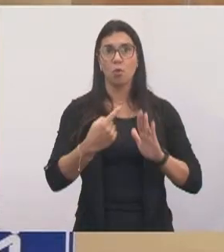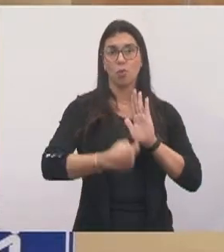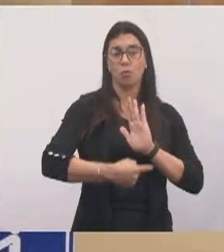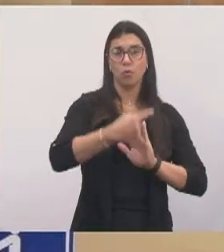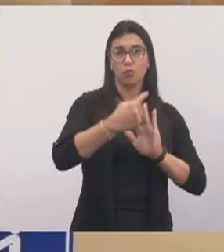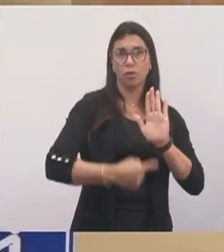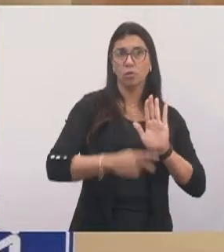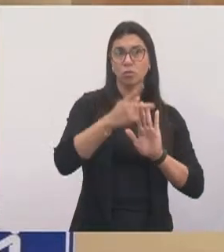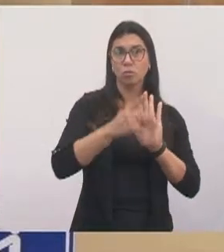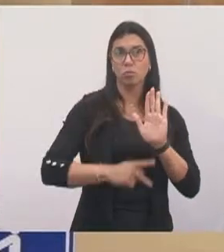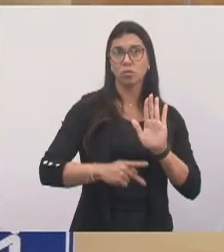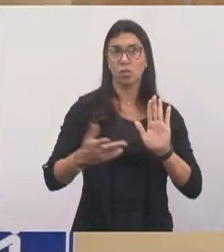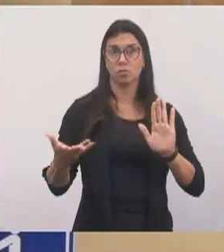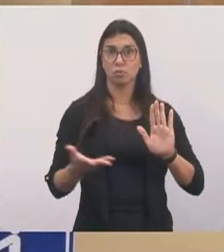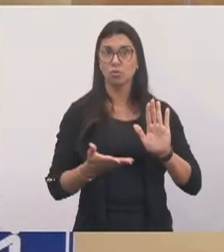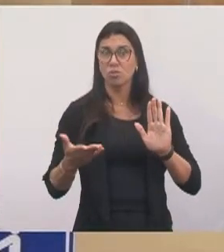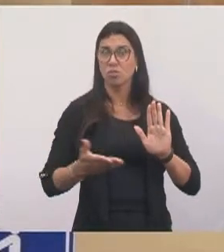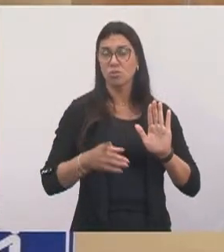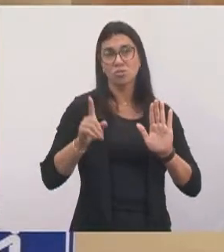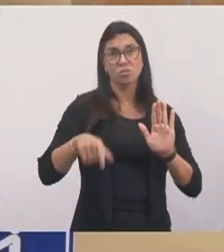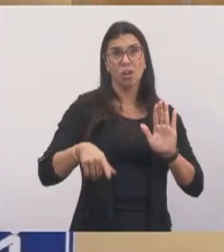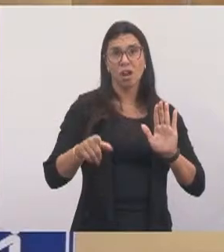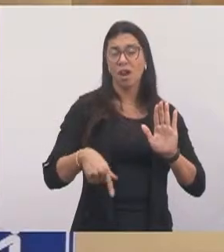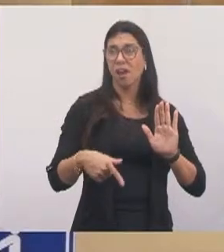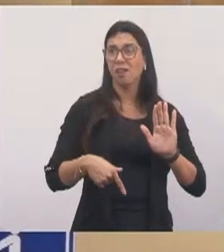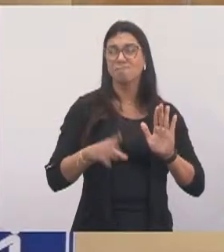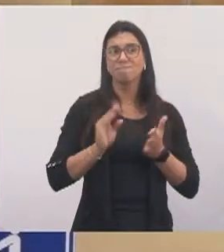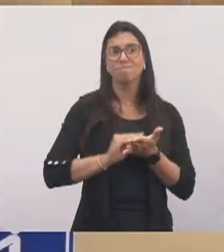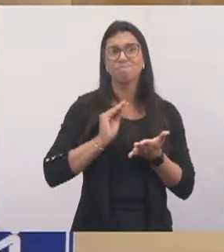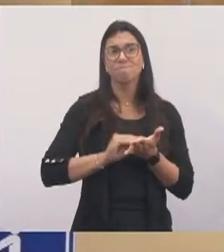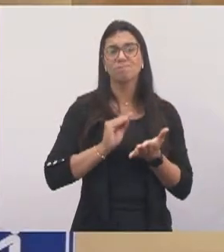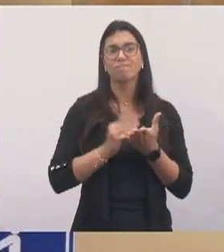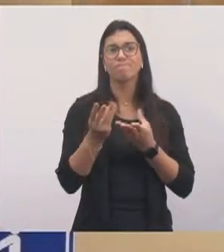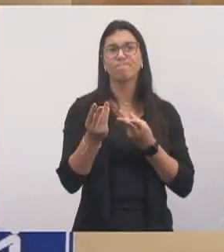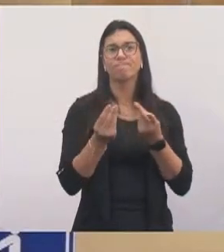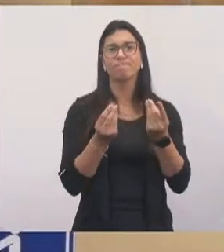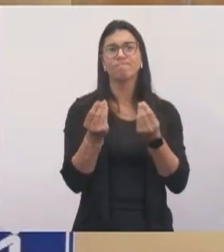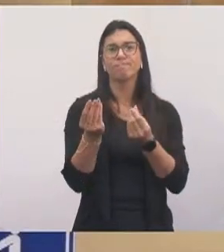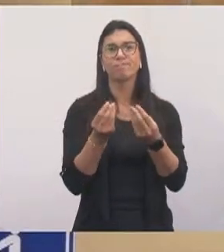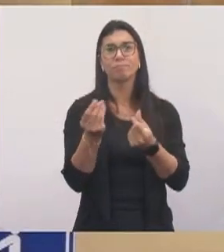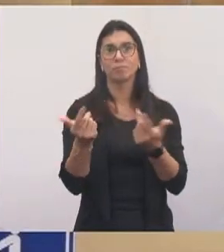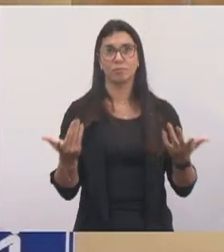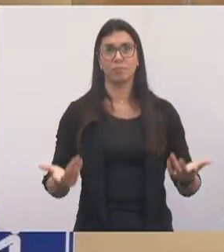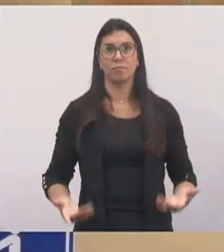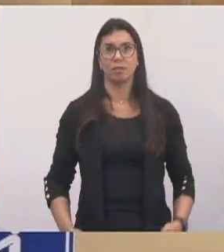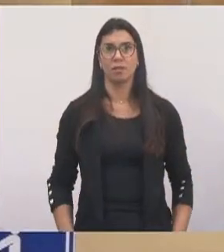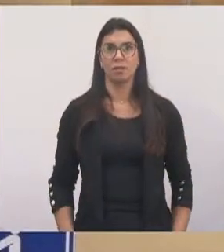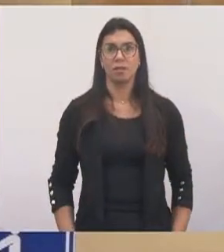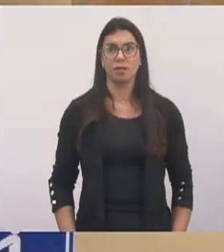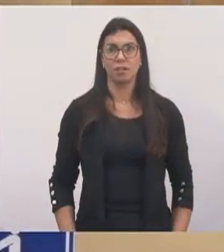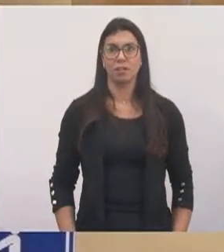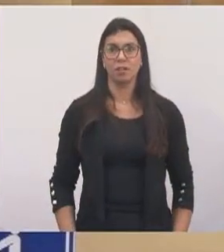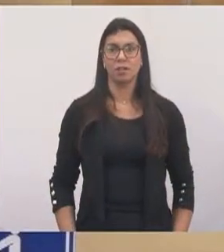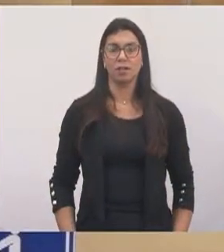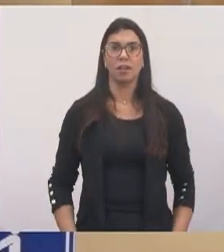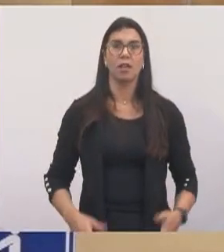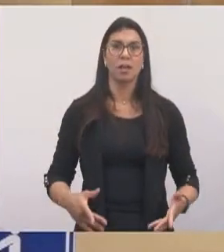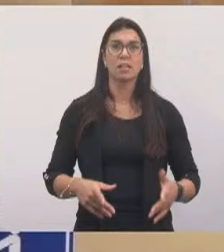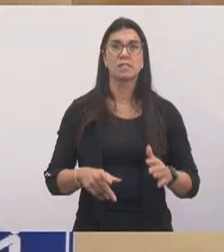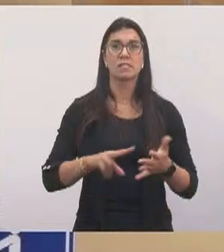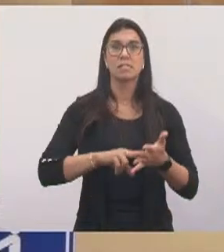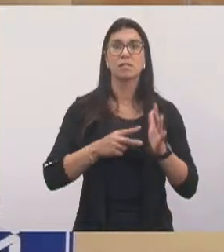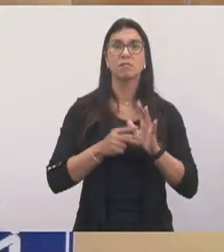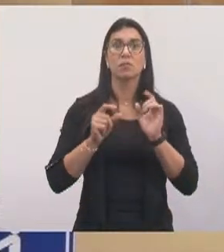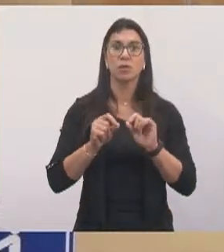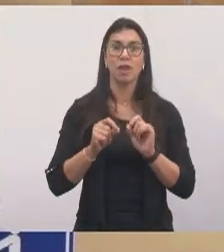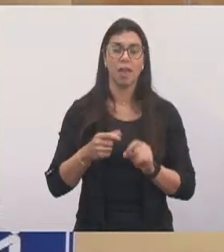como esse é um veto insensível, é um veto que demonstra que, olha, eu vou me apegar no quê? No